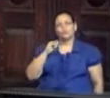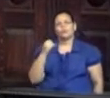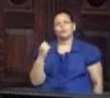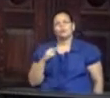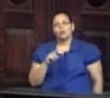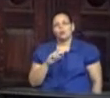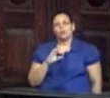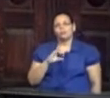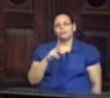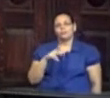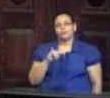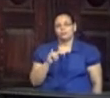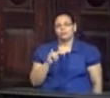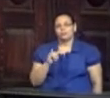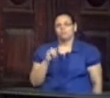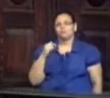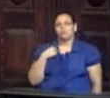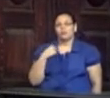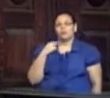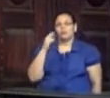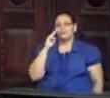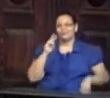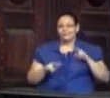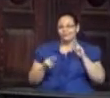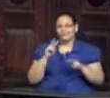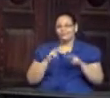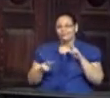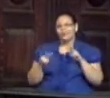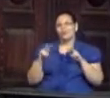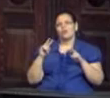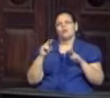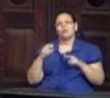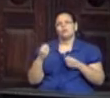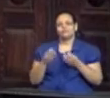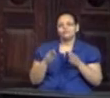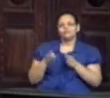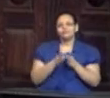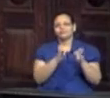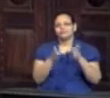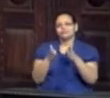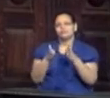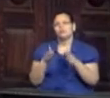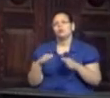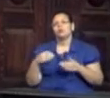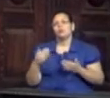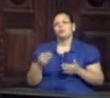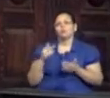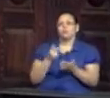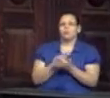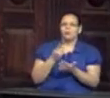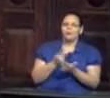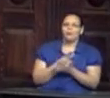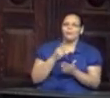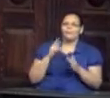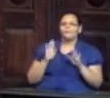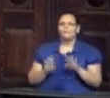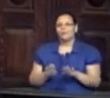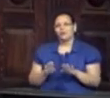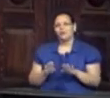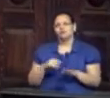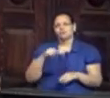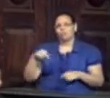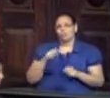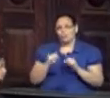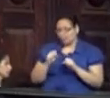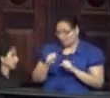CPI, que na minha visão é quem dará o verdadeiro norte, não só para aquilo que foi errado, mas para que